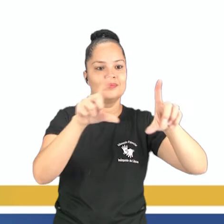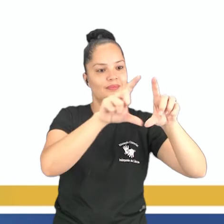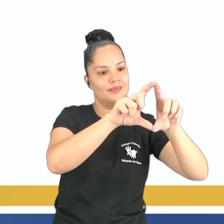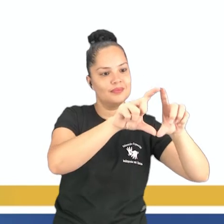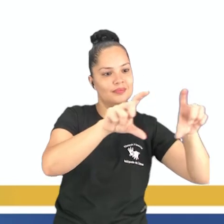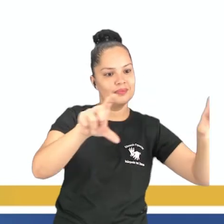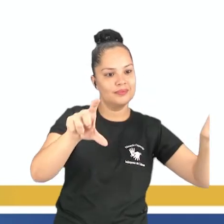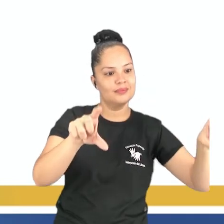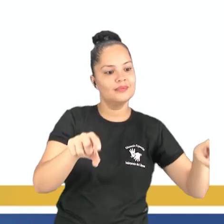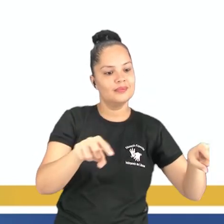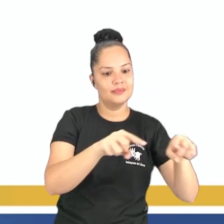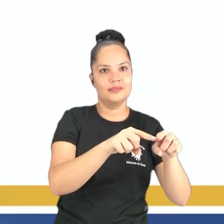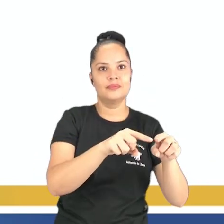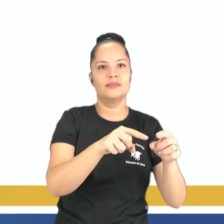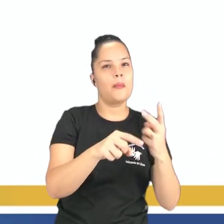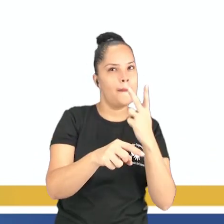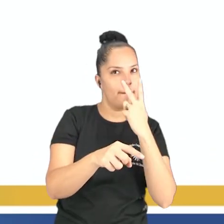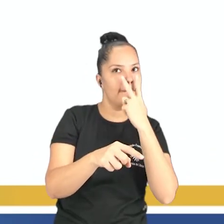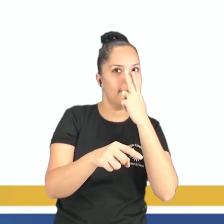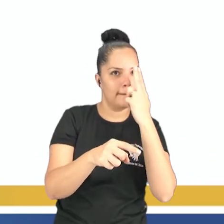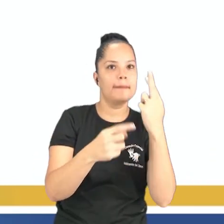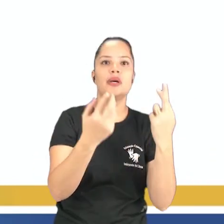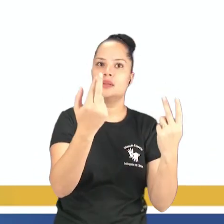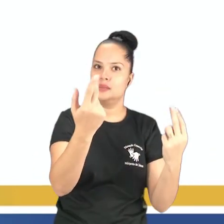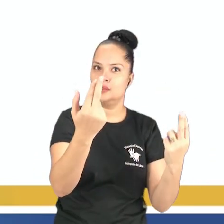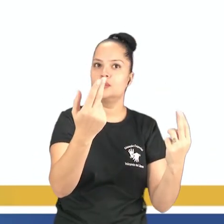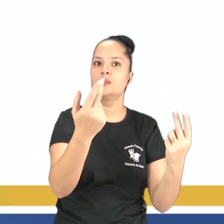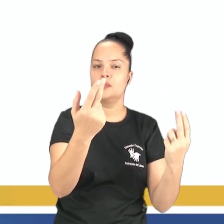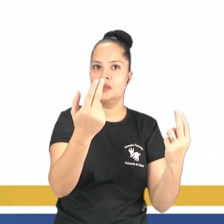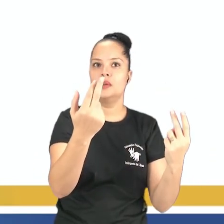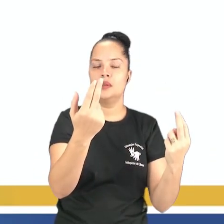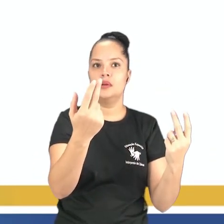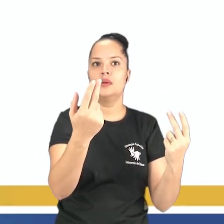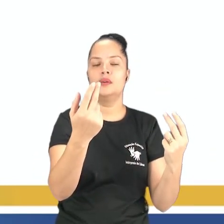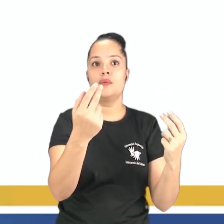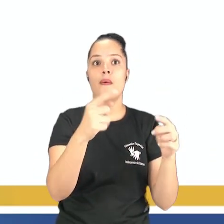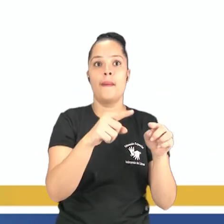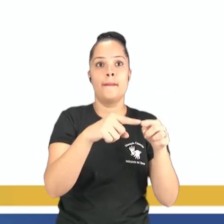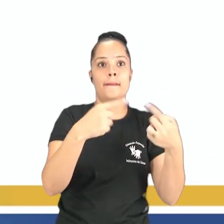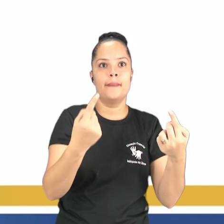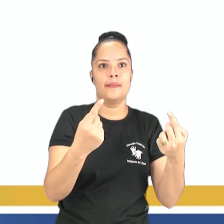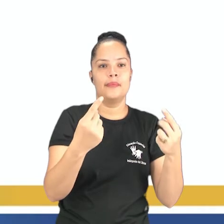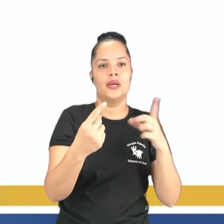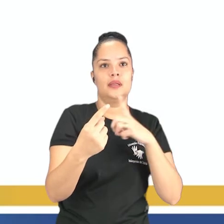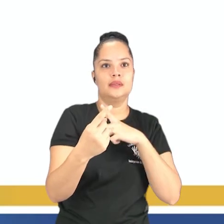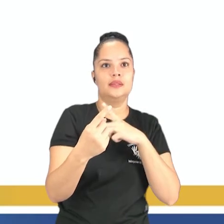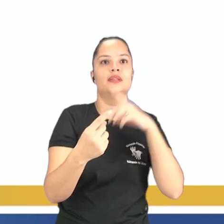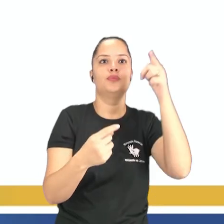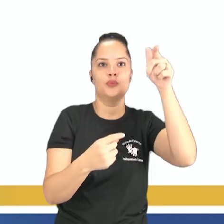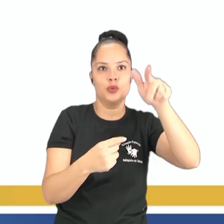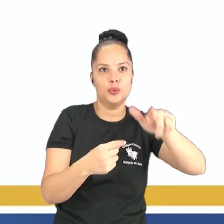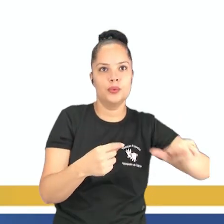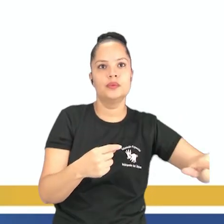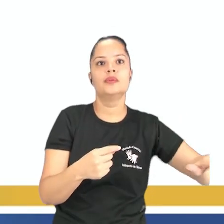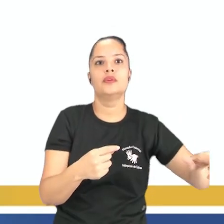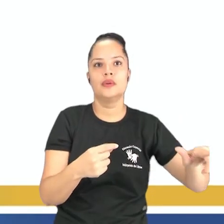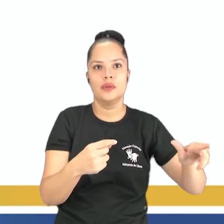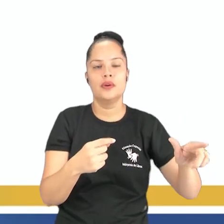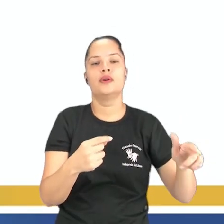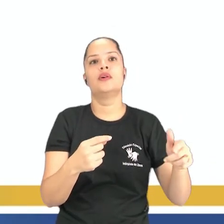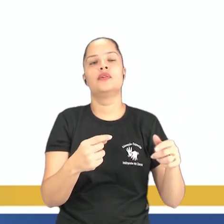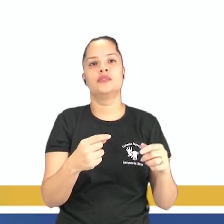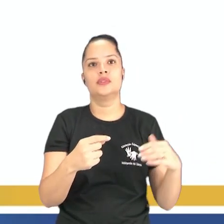figura bem parecida com essa figura anterior, certo? Também acontece aí, né, uma repetição dessa figura segundo um processo